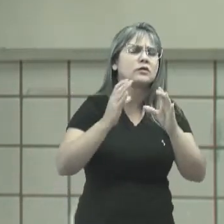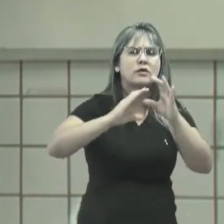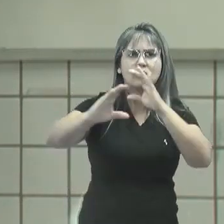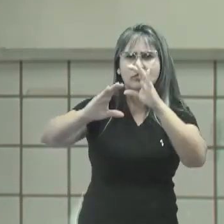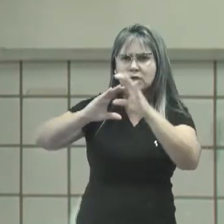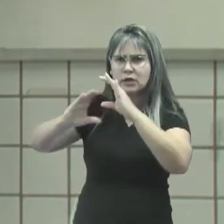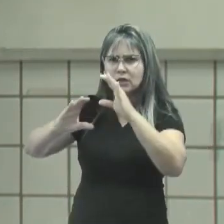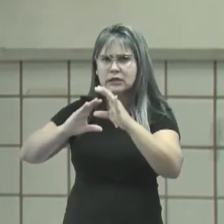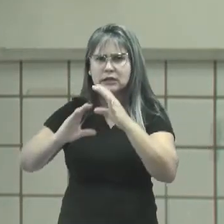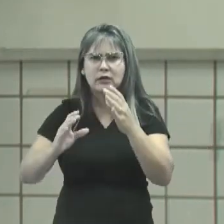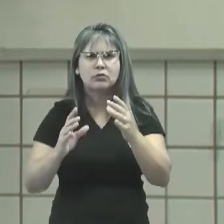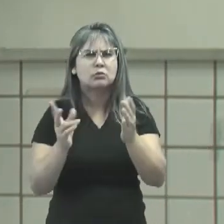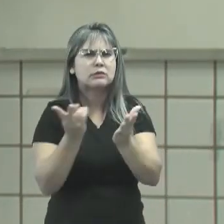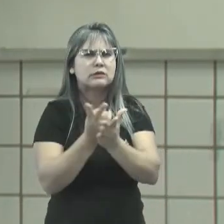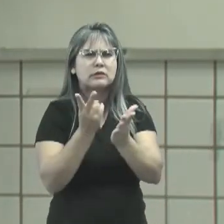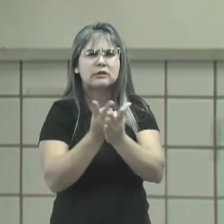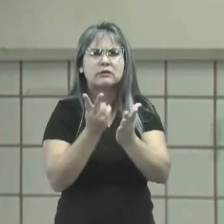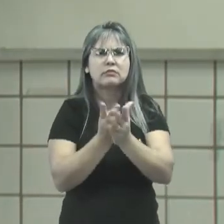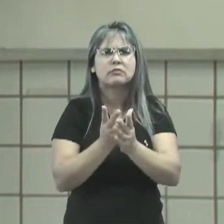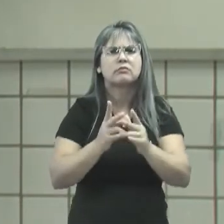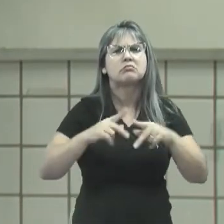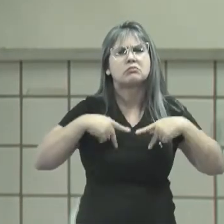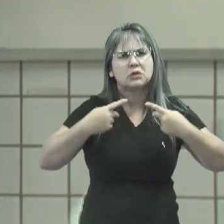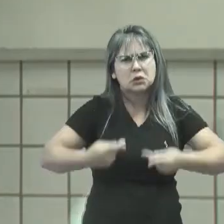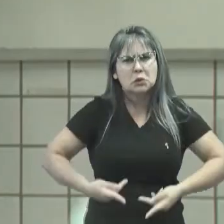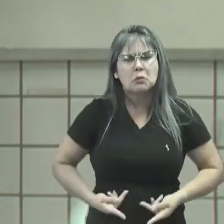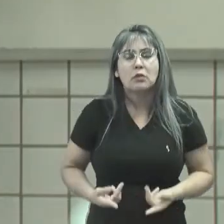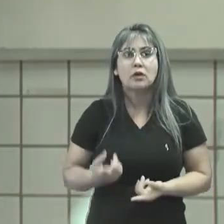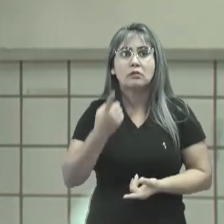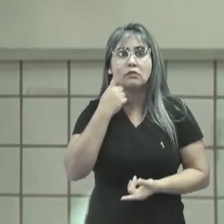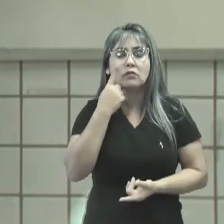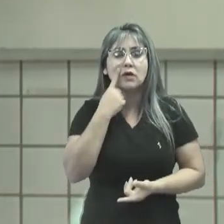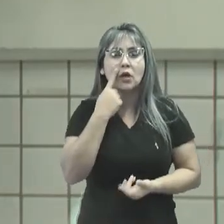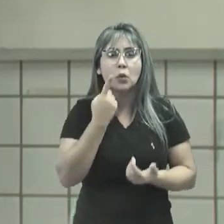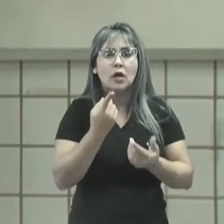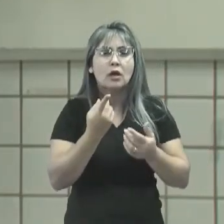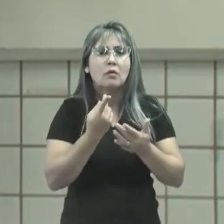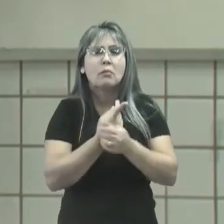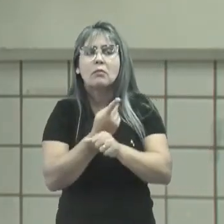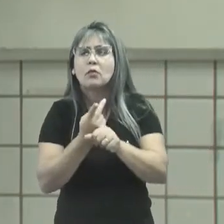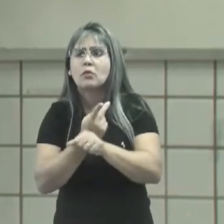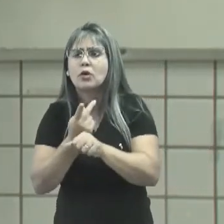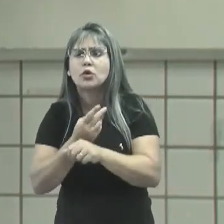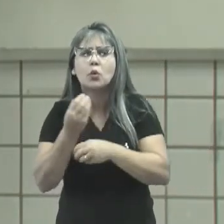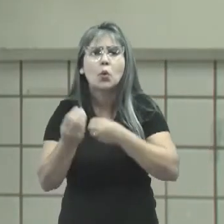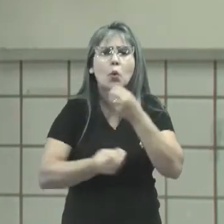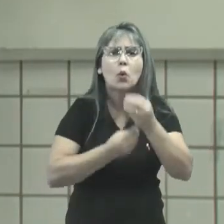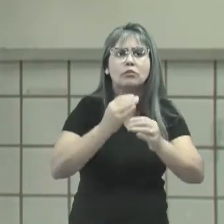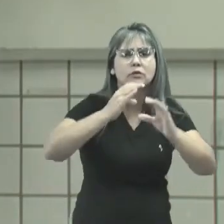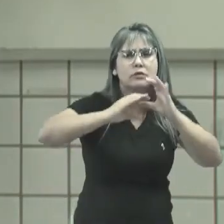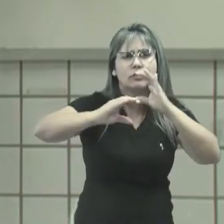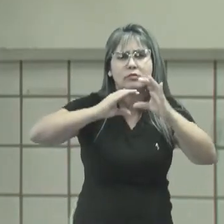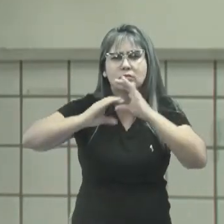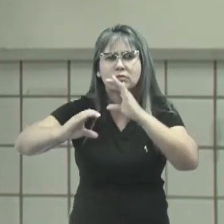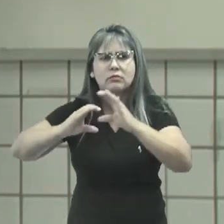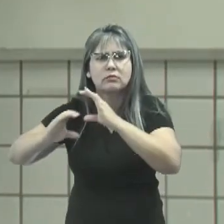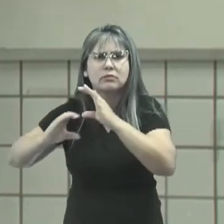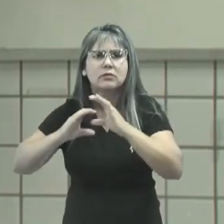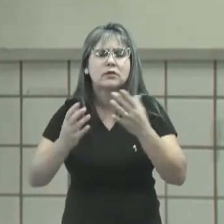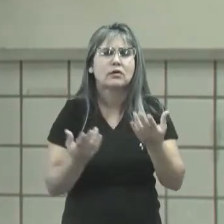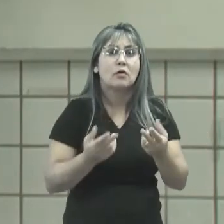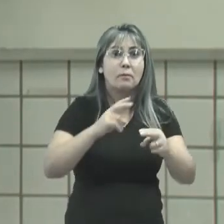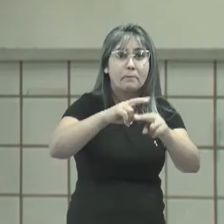ele procura se comunicar, e aí ele procura a comunicação de qualidade, utiliza estrutura como chamada fibras óticas, que